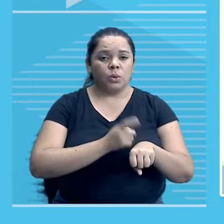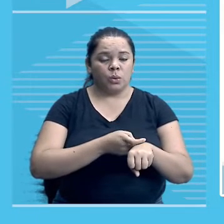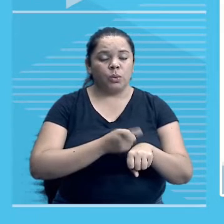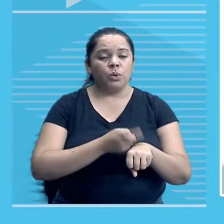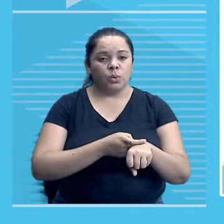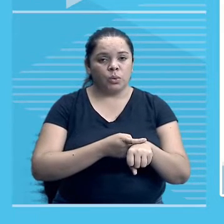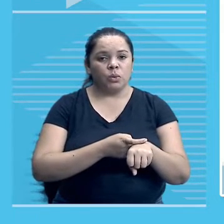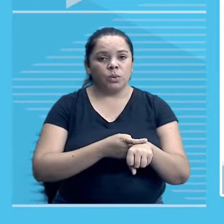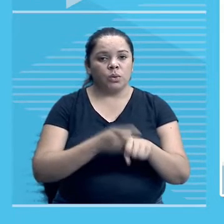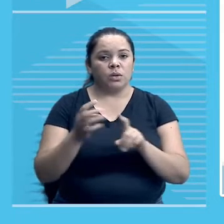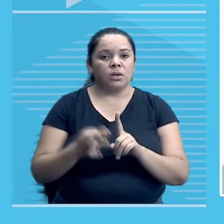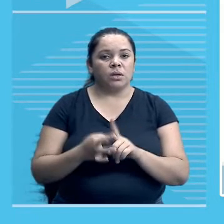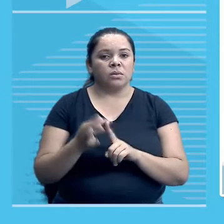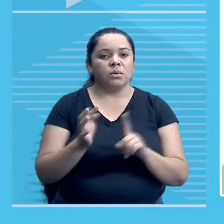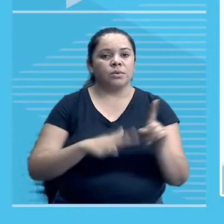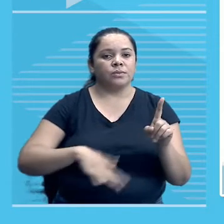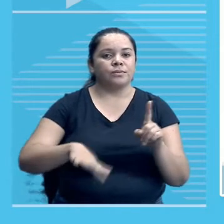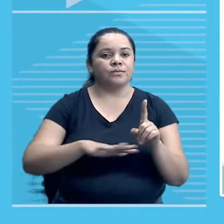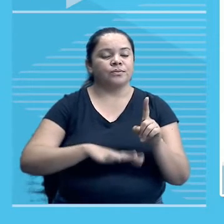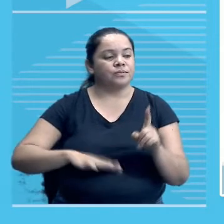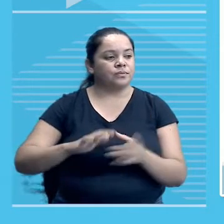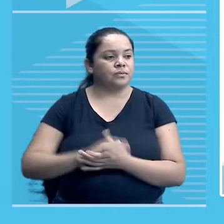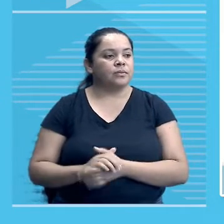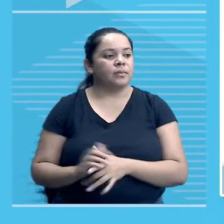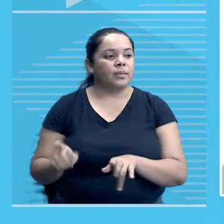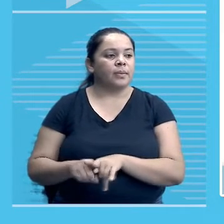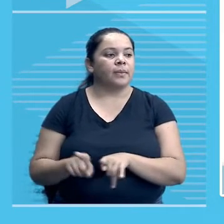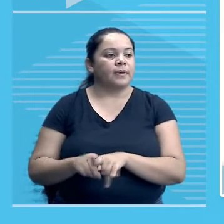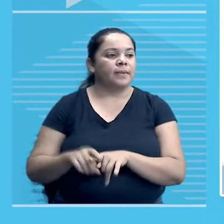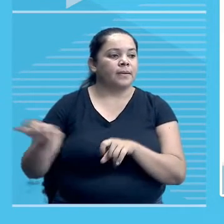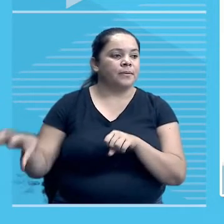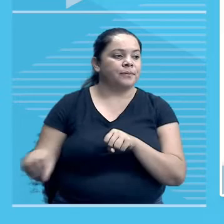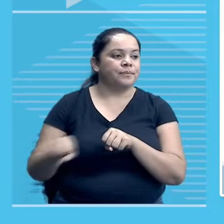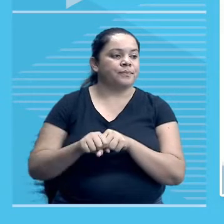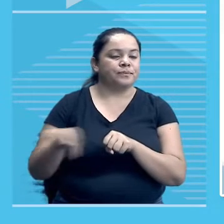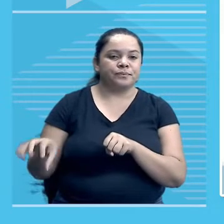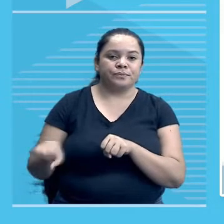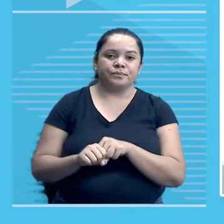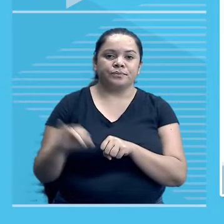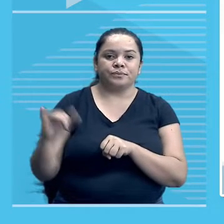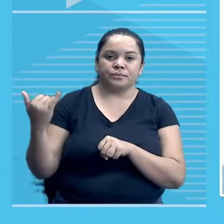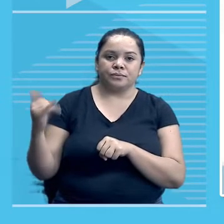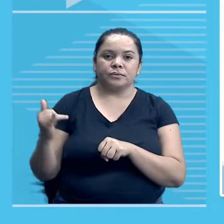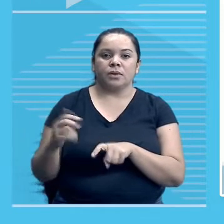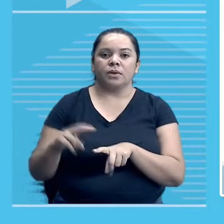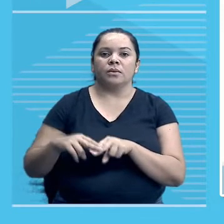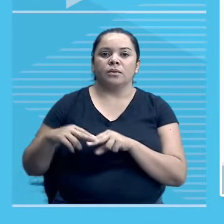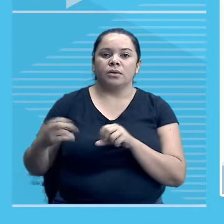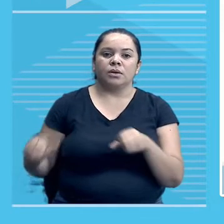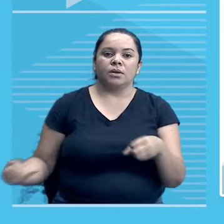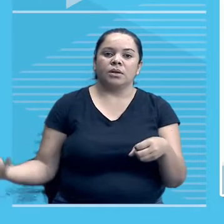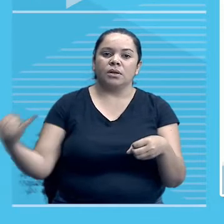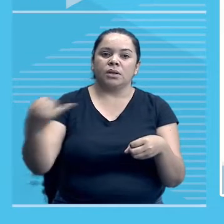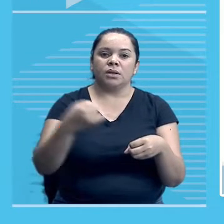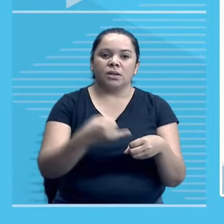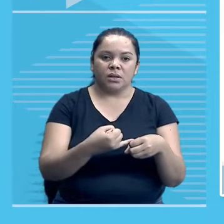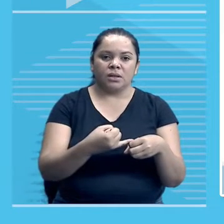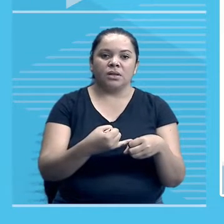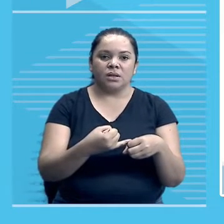ser sólido. E conduzem corrente elétrica em solução, porque são iônicos, tá? São iônicos.